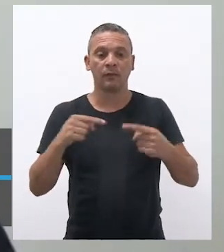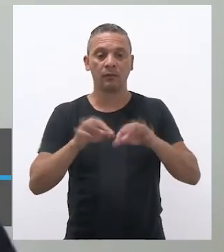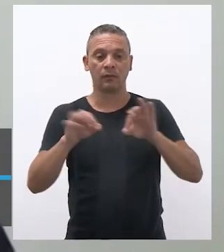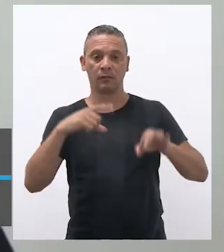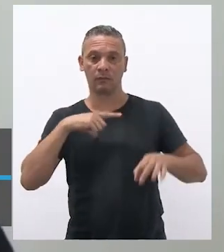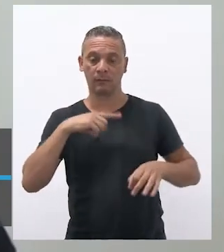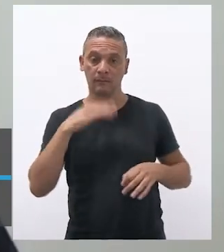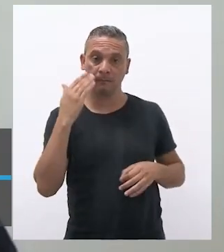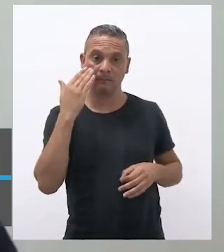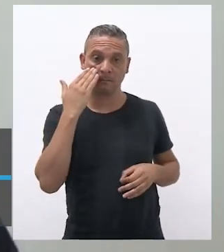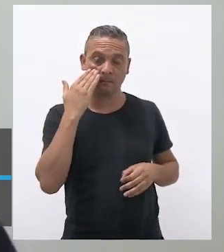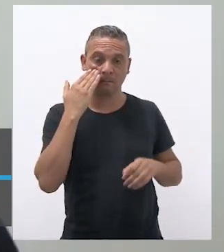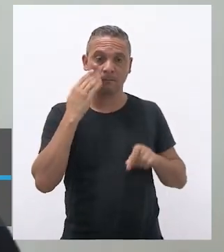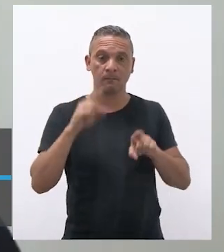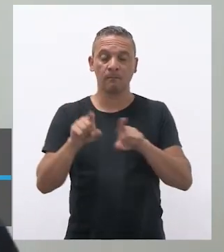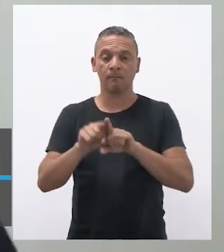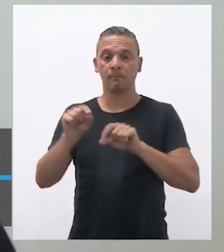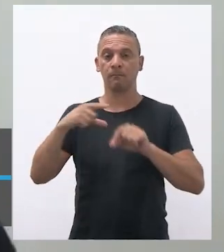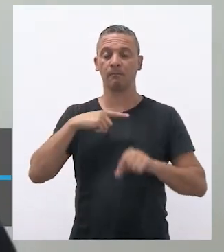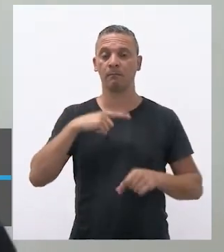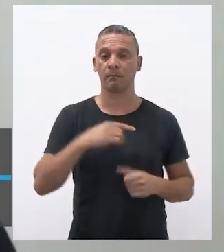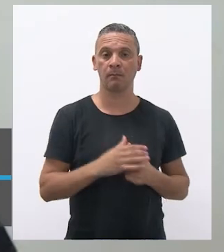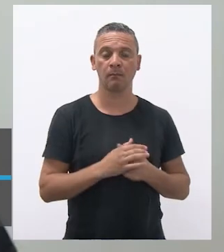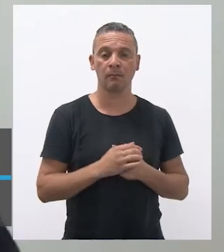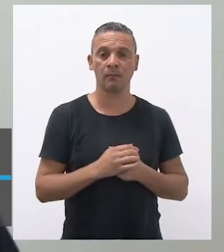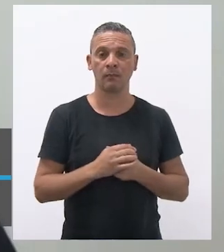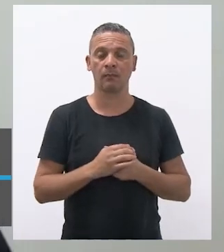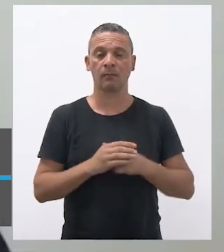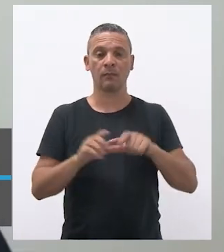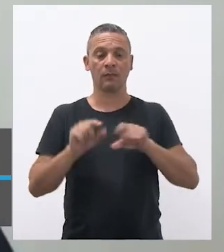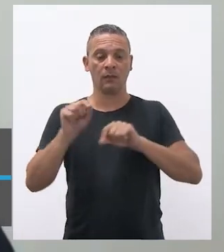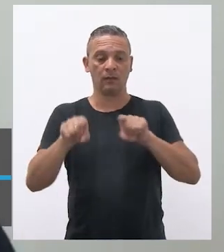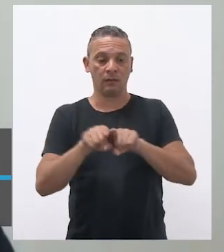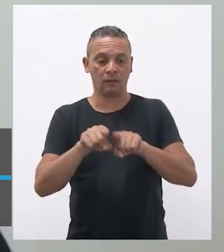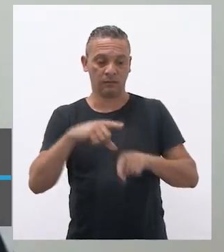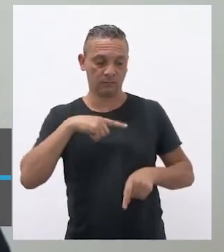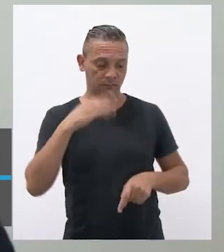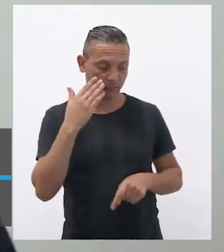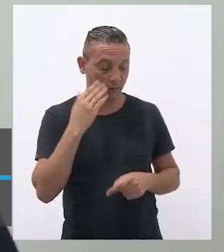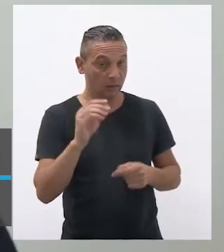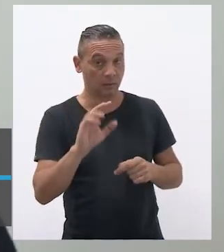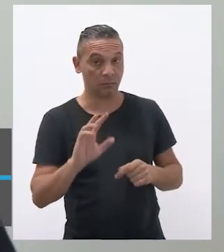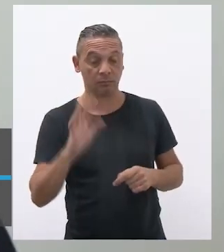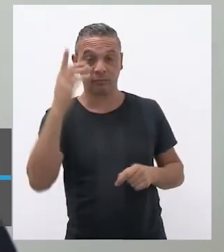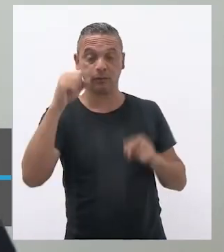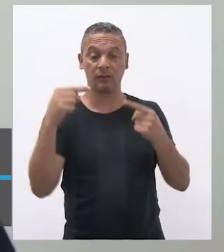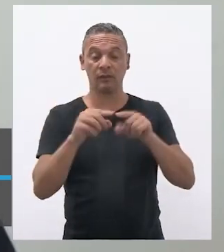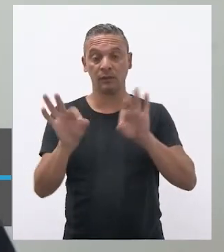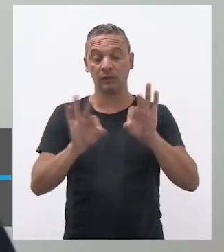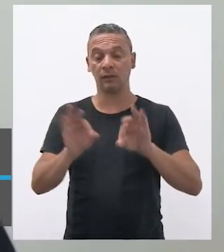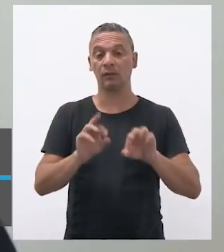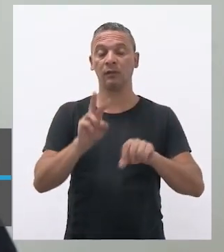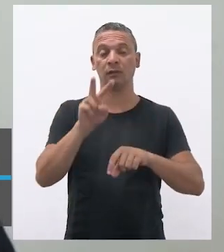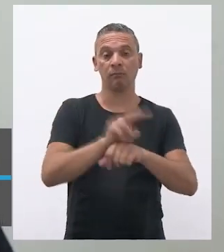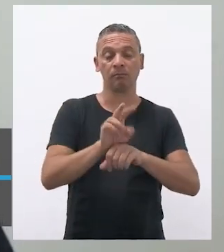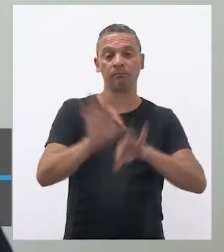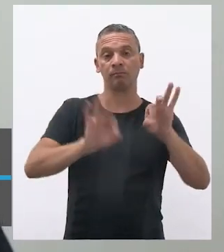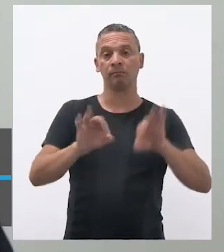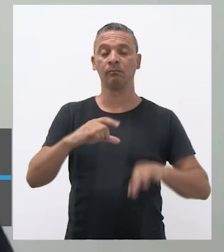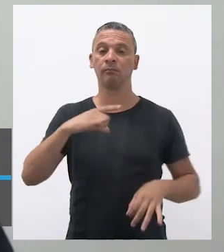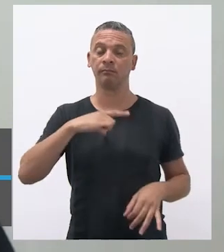ter passado por reformas legislativas, né, no que se refere a essas legislações que eu citei,